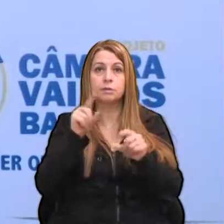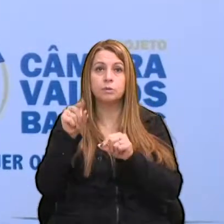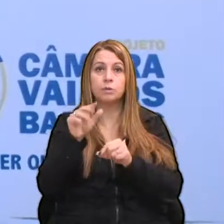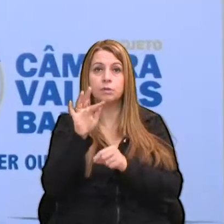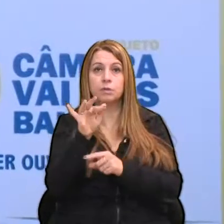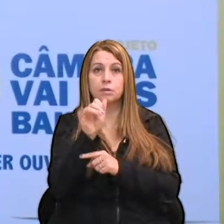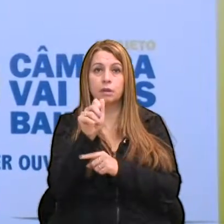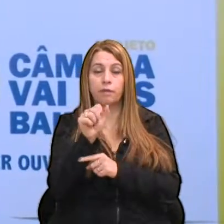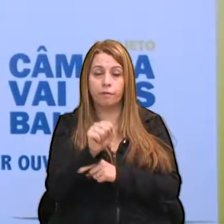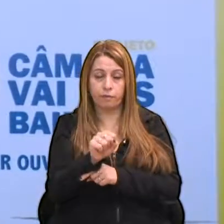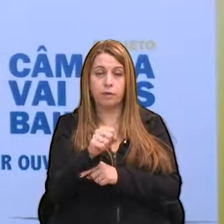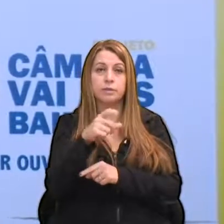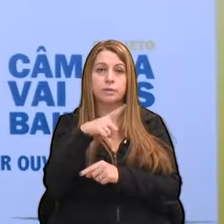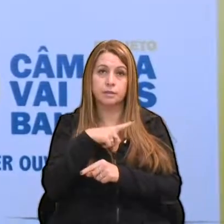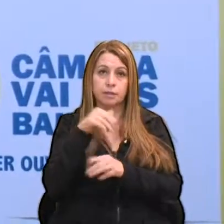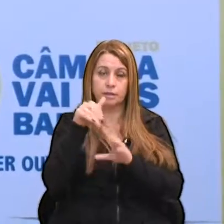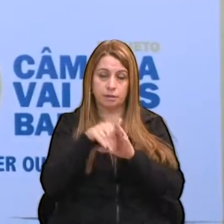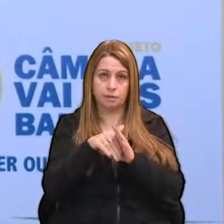FAS tem